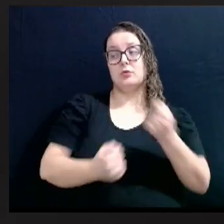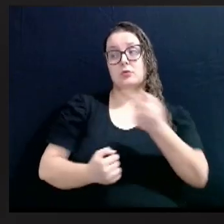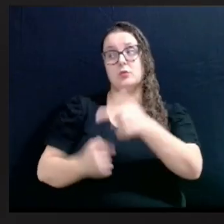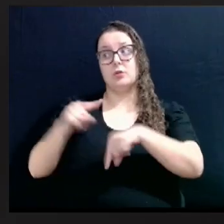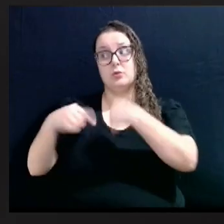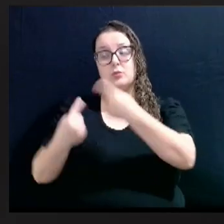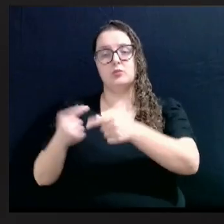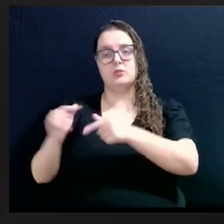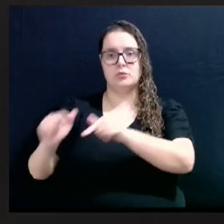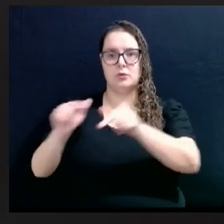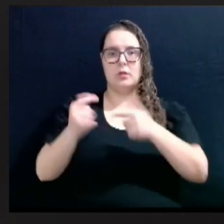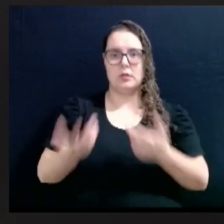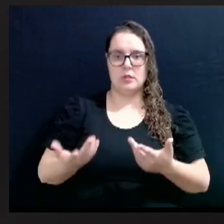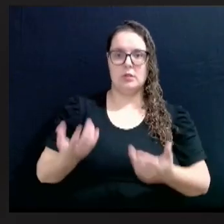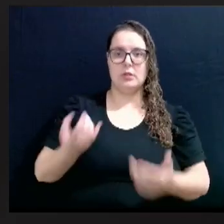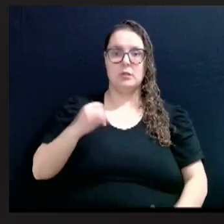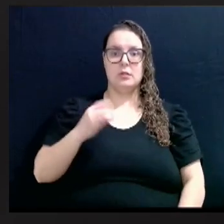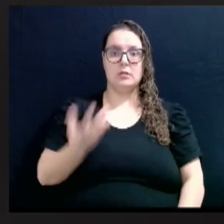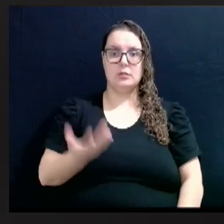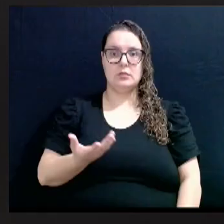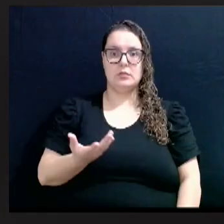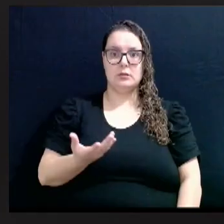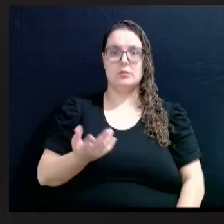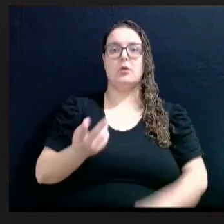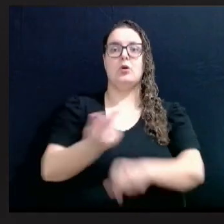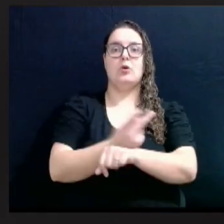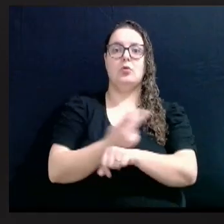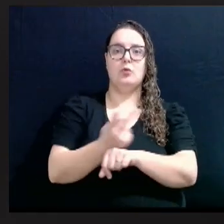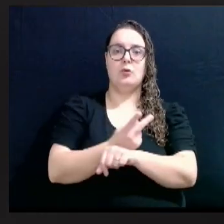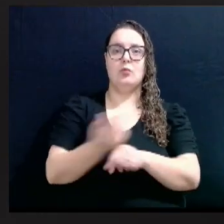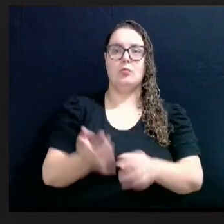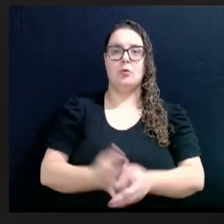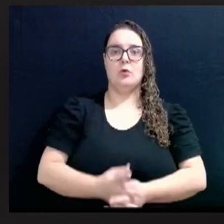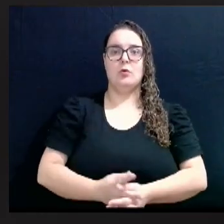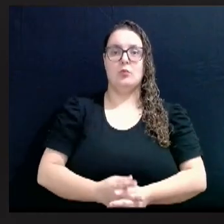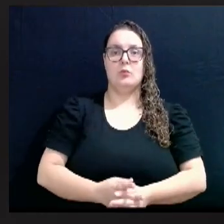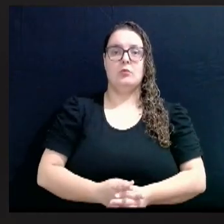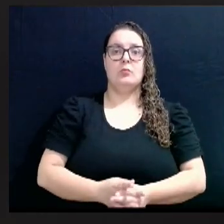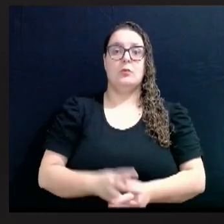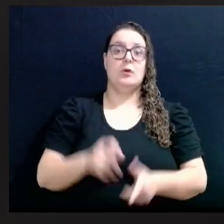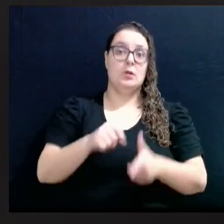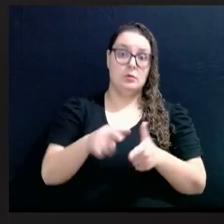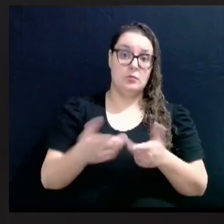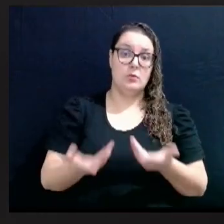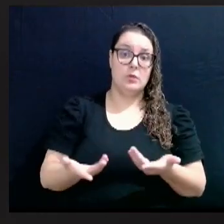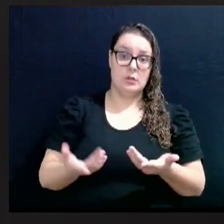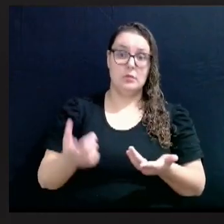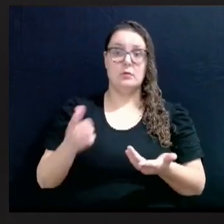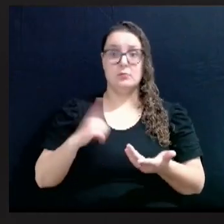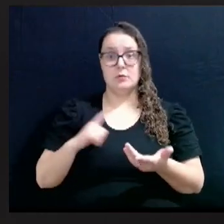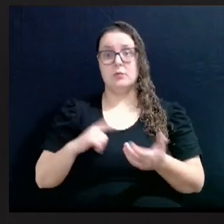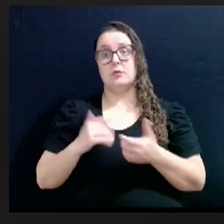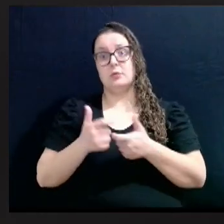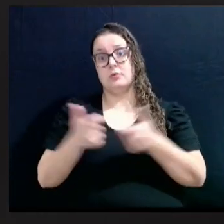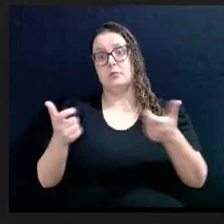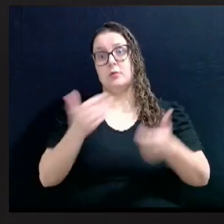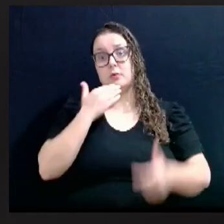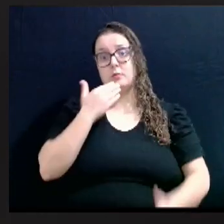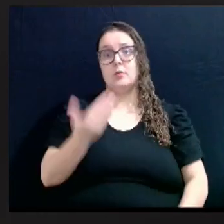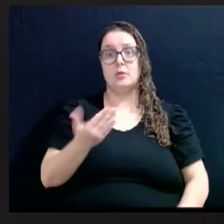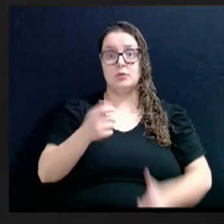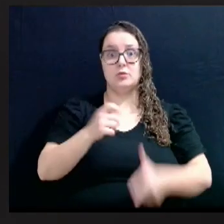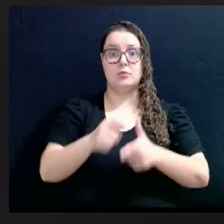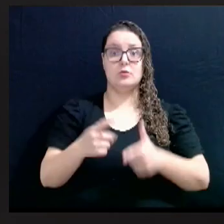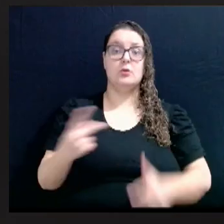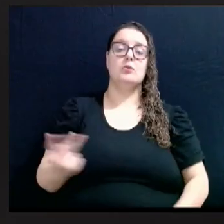E se você buscar pela locação, você tem uma demanda grande de alocação. E o valor,